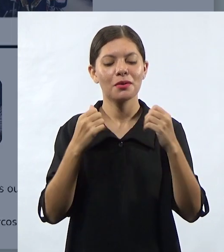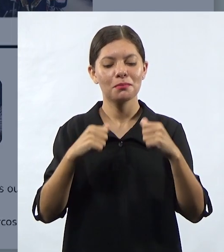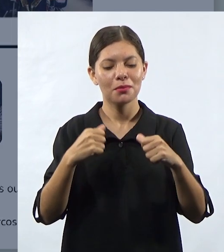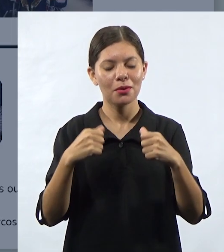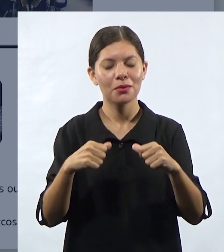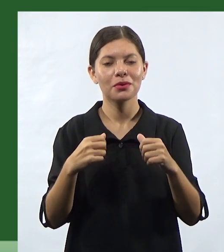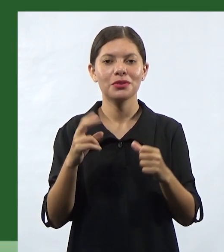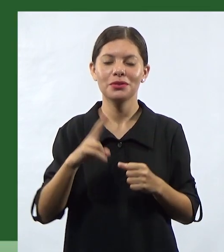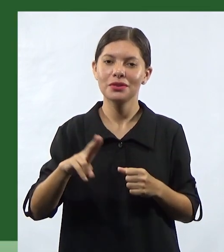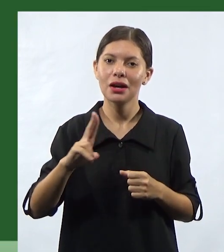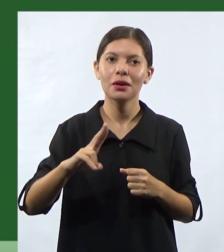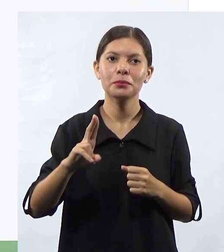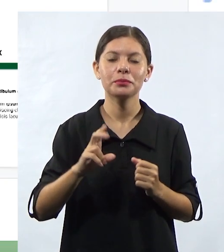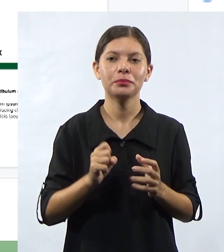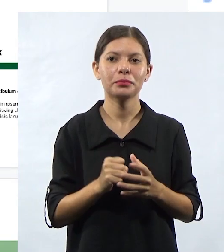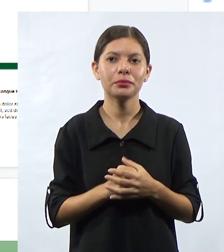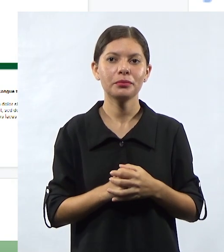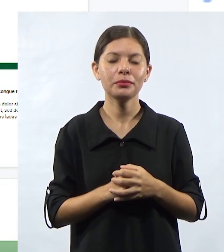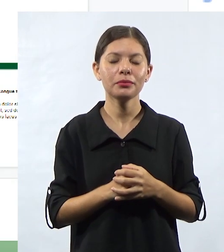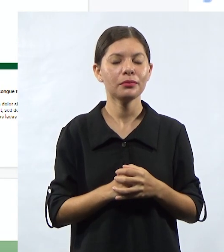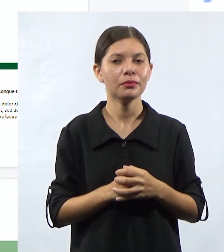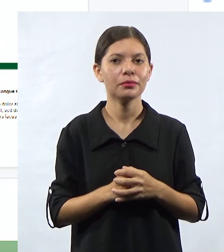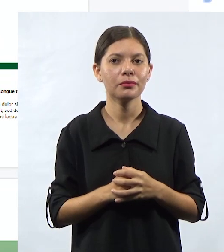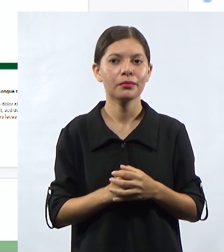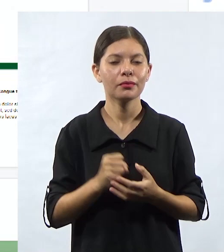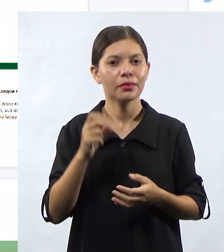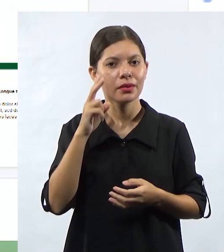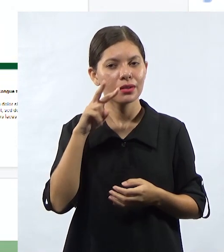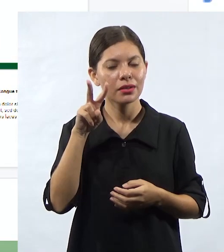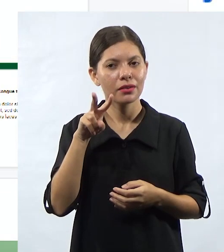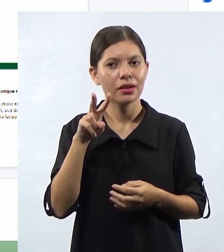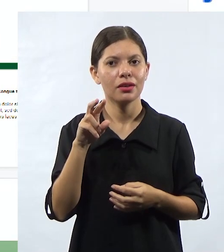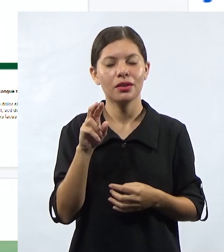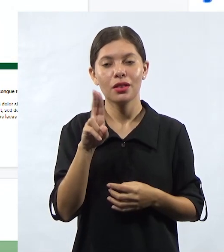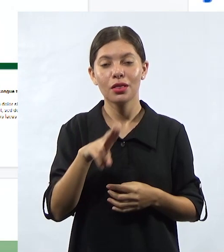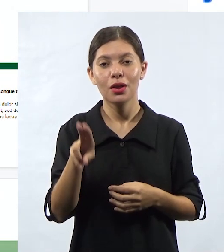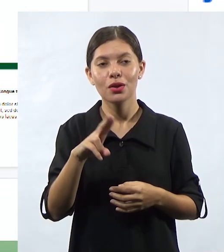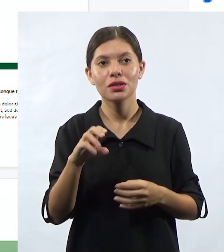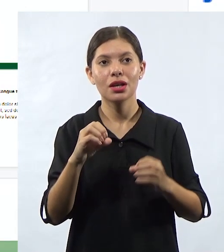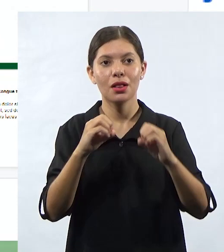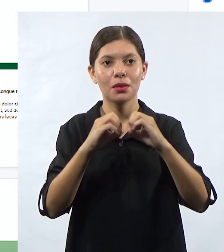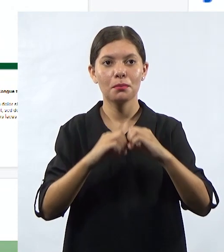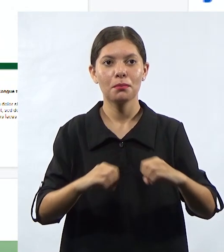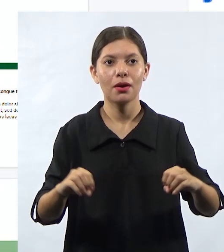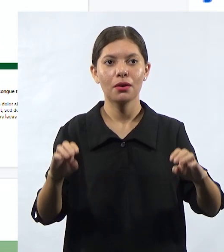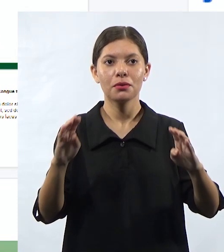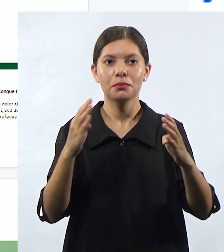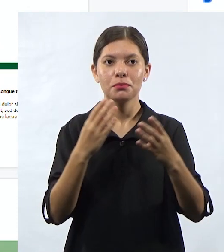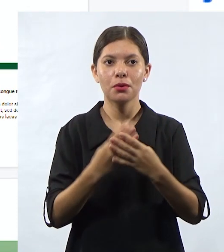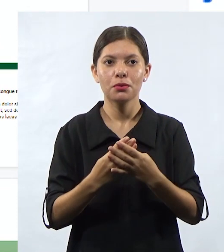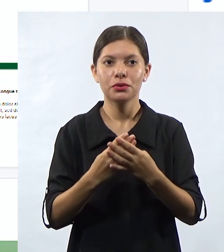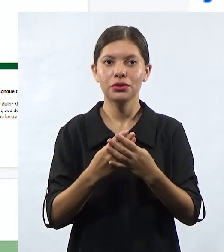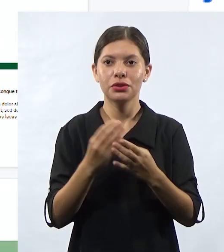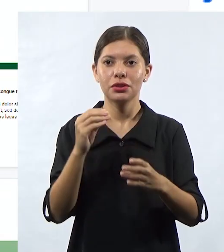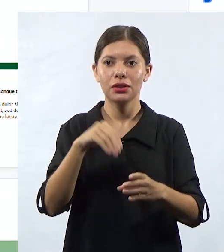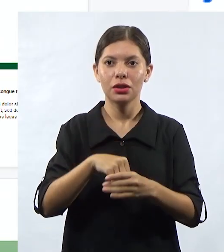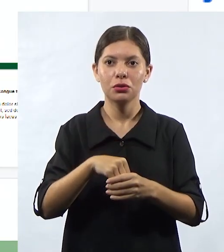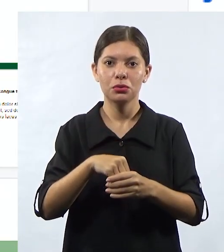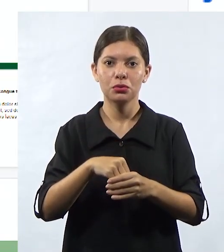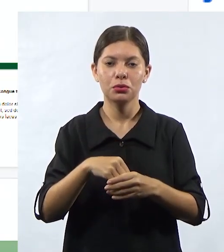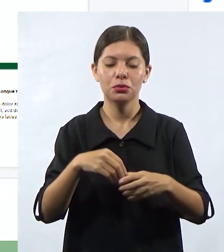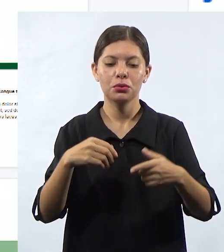Posso, professor Saulo. Vou clicar aqui para a gente visualizar. Eu estou usando o PowerPoint dentro do Google Drive, dentro